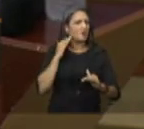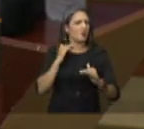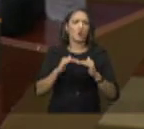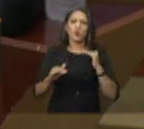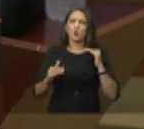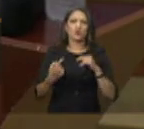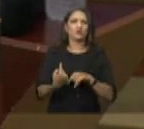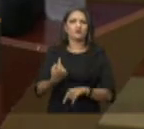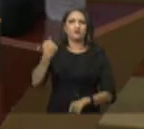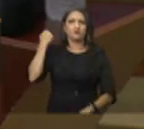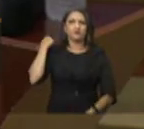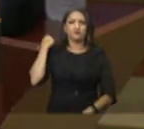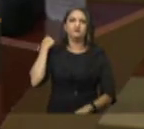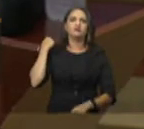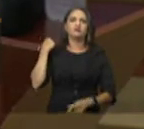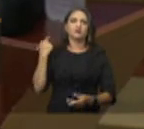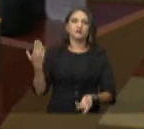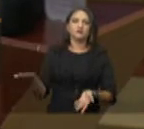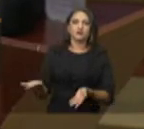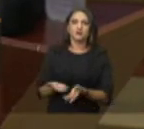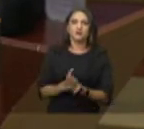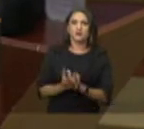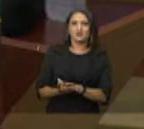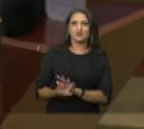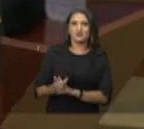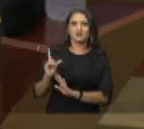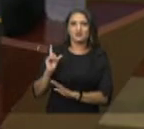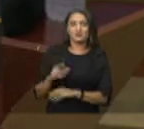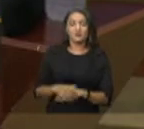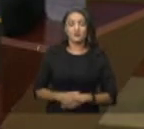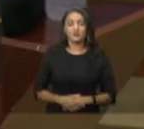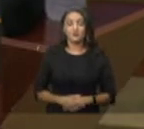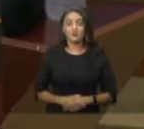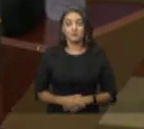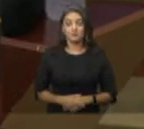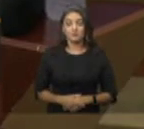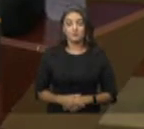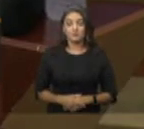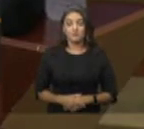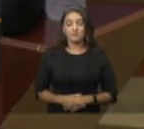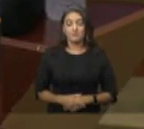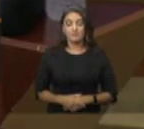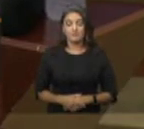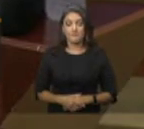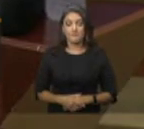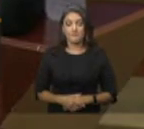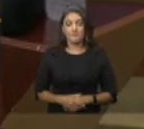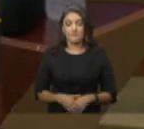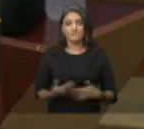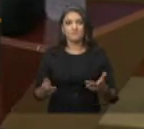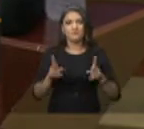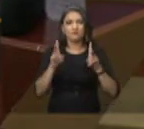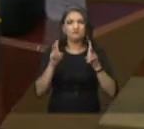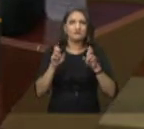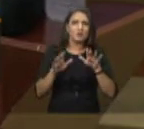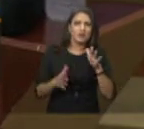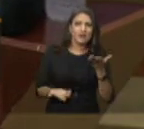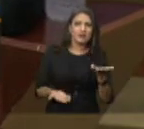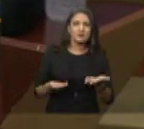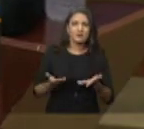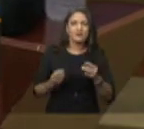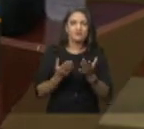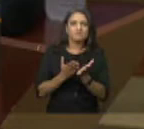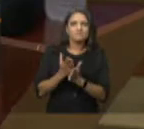em referência para além dessas ponderações relativas a estabilidade da